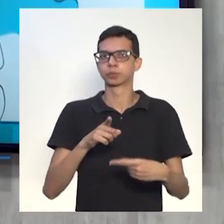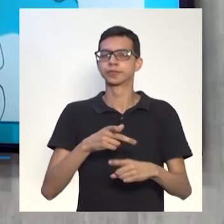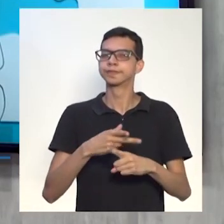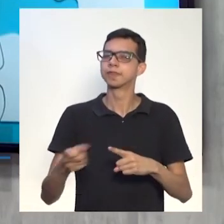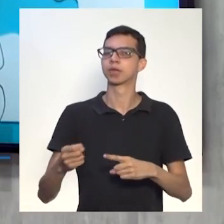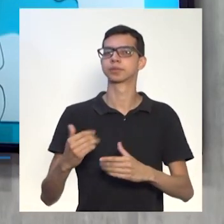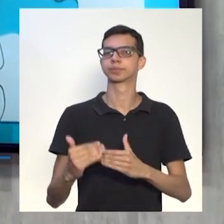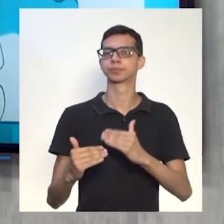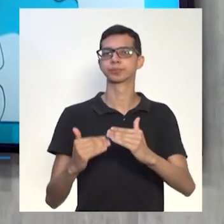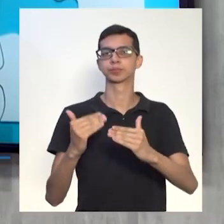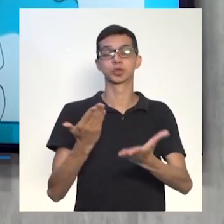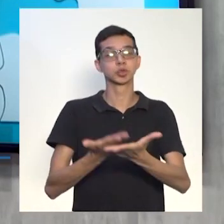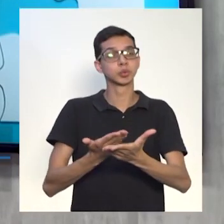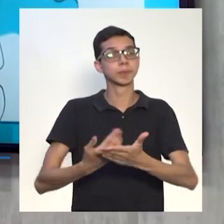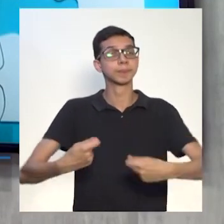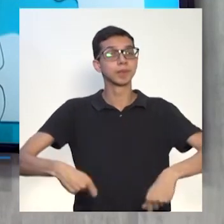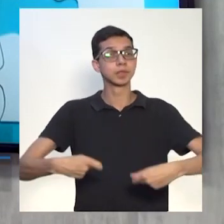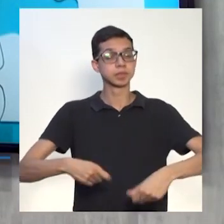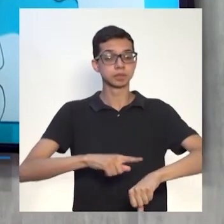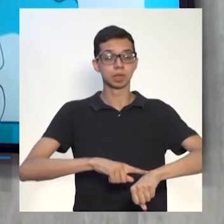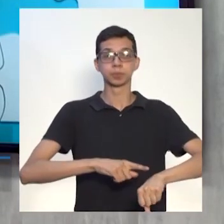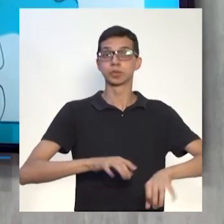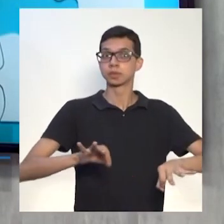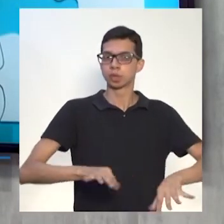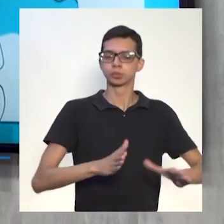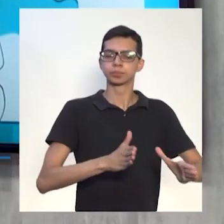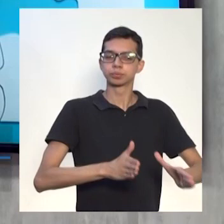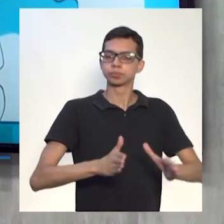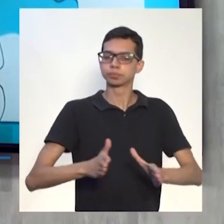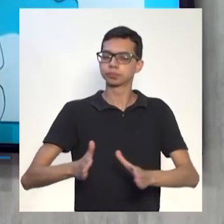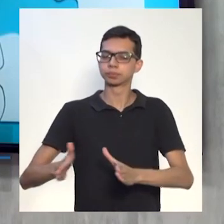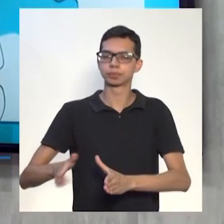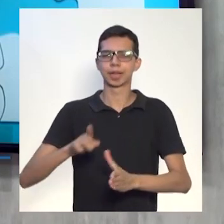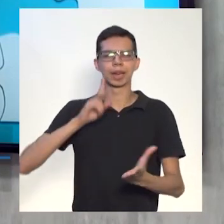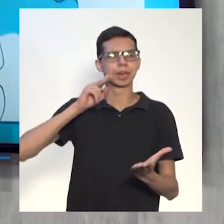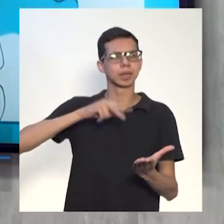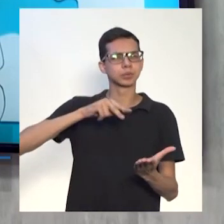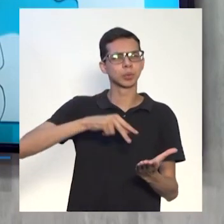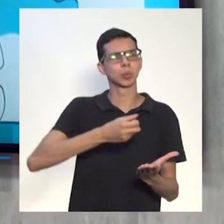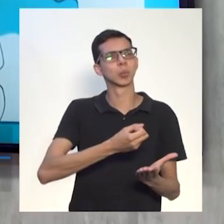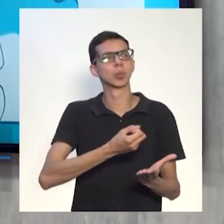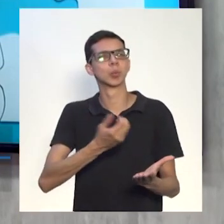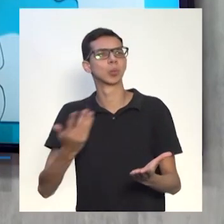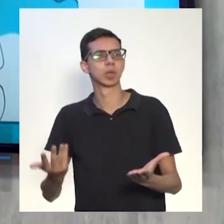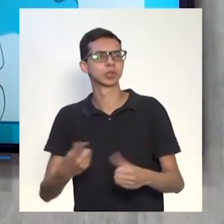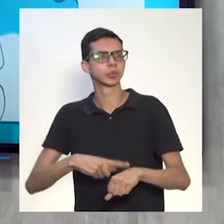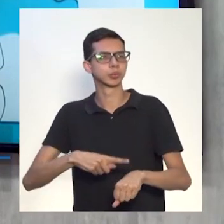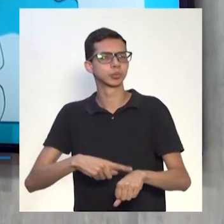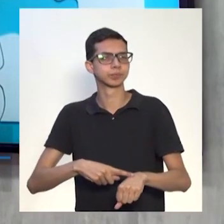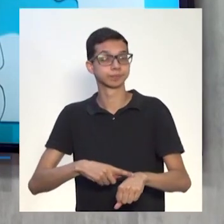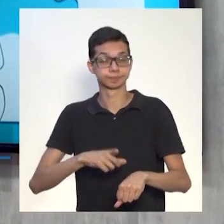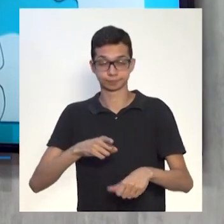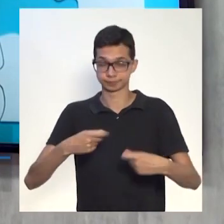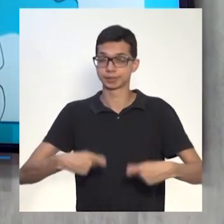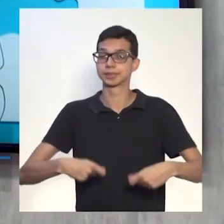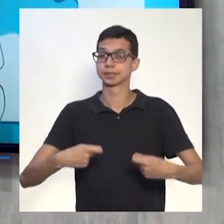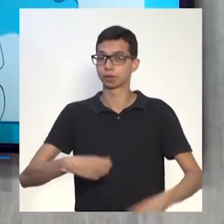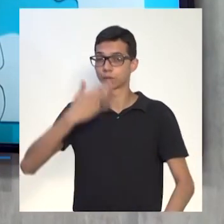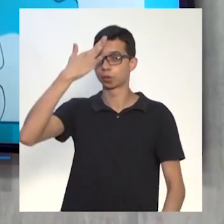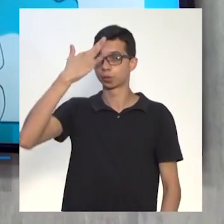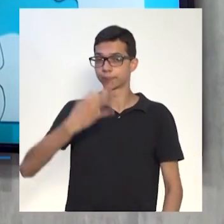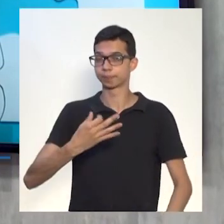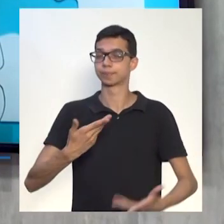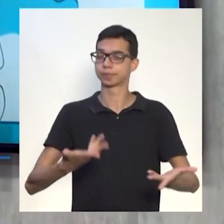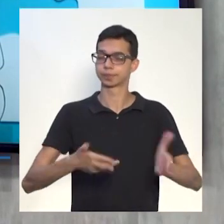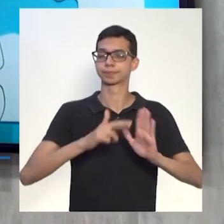dos estudos, cronometrando quanto a gente leva para ler e compreender. Tudo bem? Então, essas regrinhas elas servem para organizar